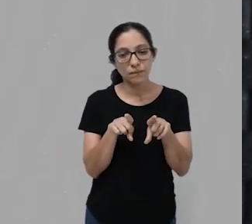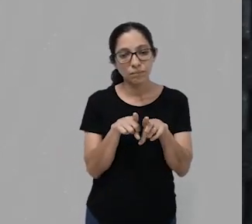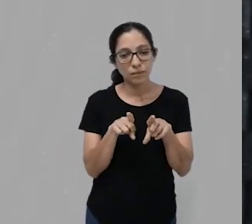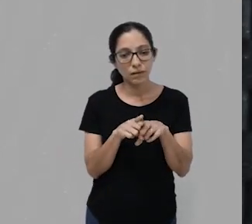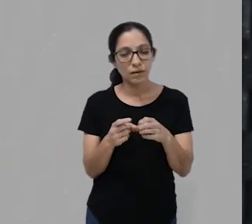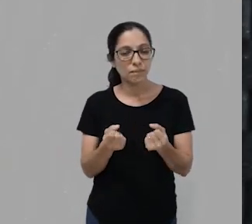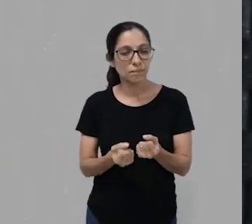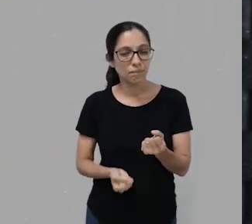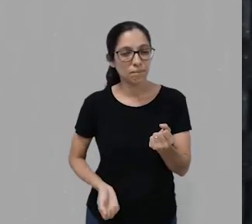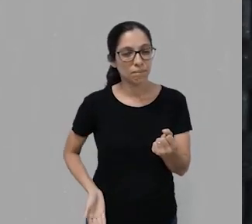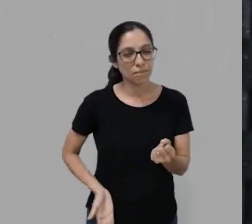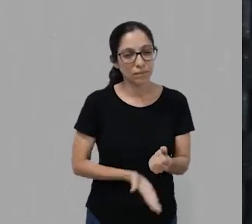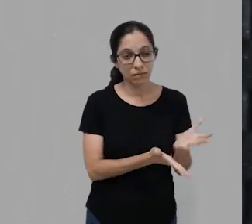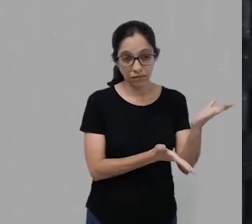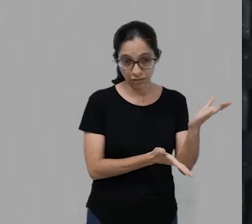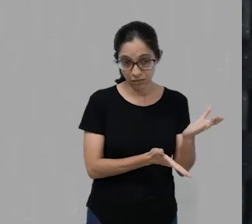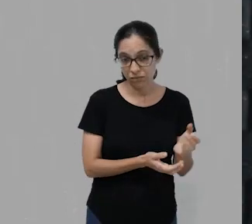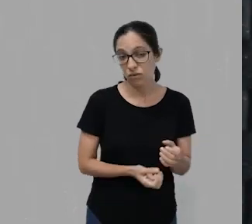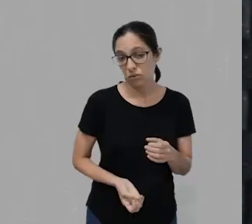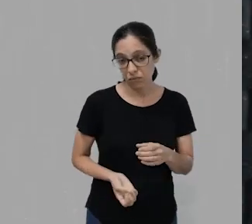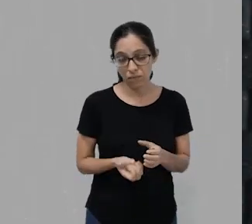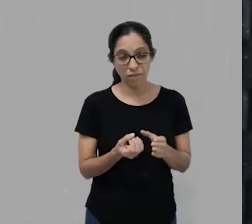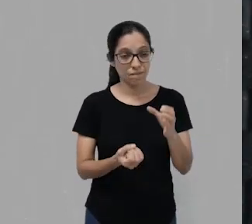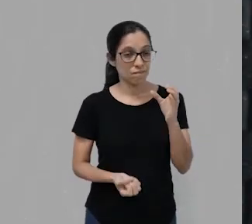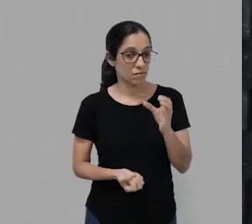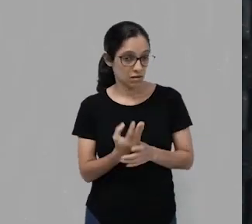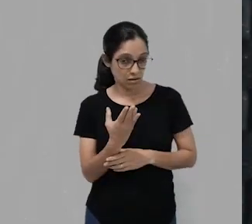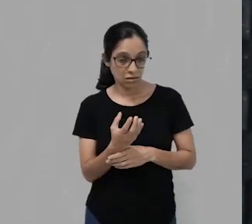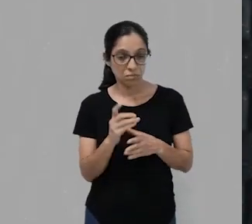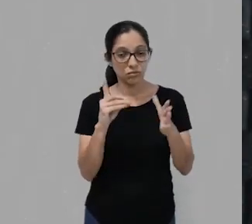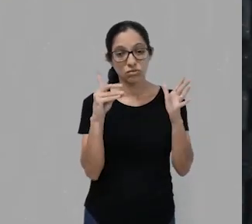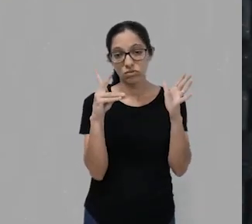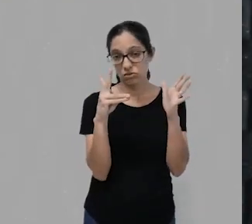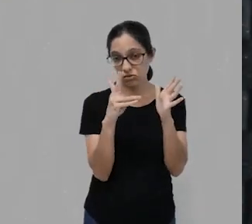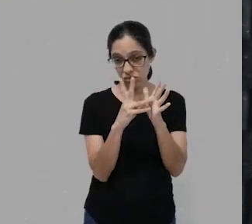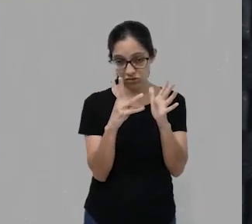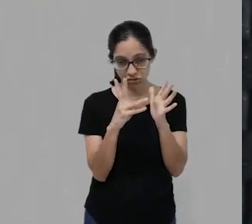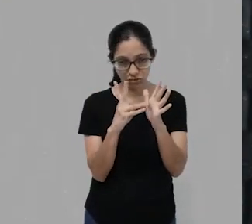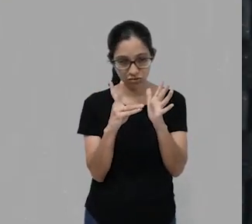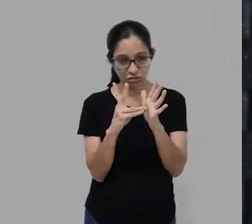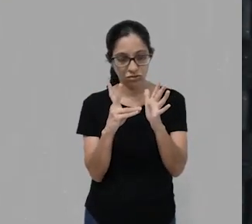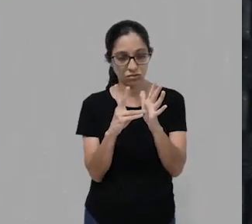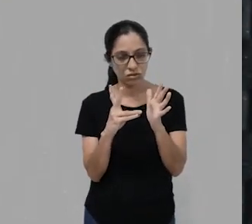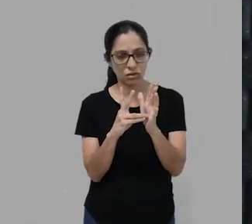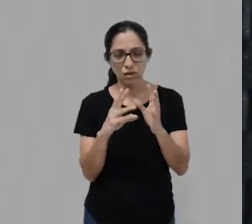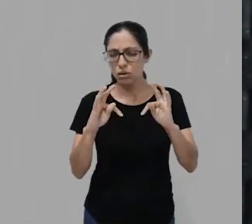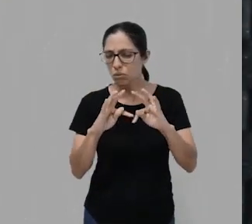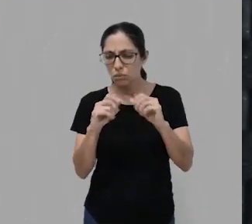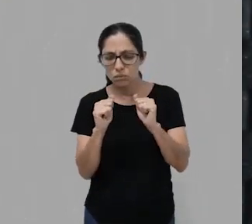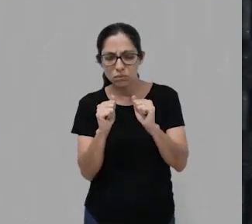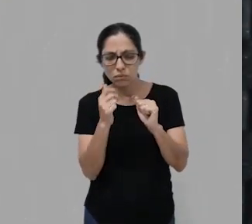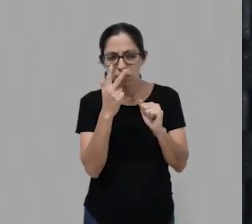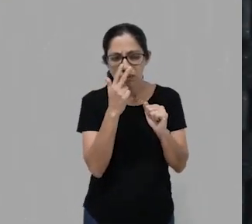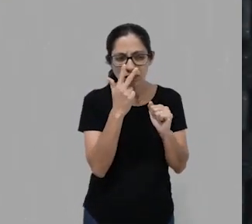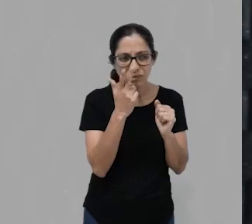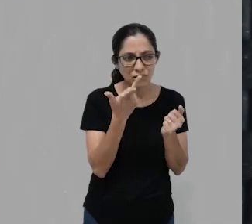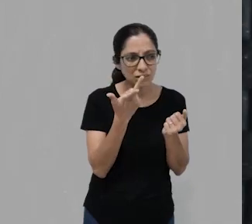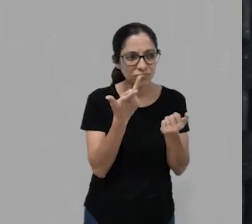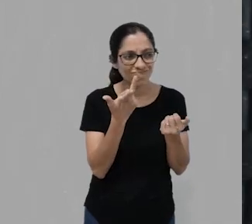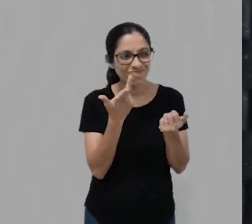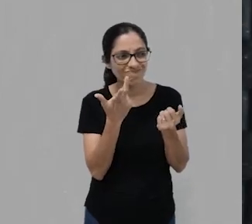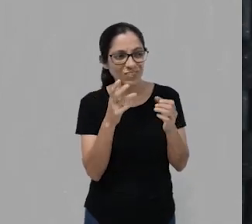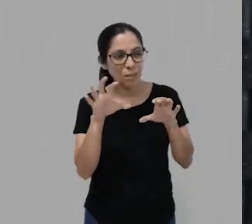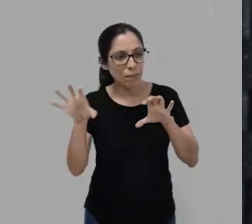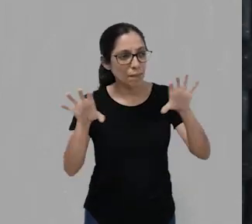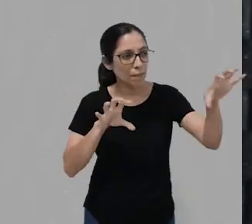nós já sabemos que foram criadas aqui pelos indígenas. Então tudo era muito assim solto, tudo era muito localizado. Não existia essa globalização como